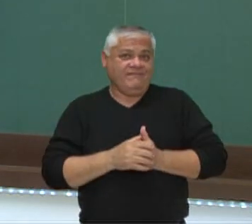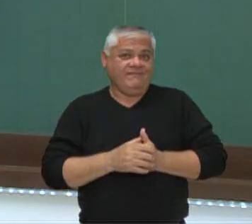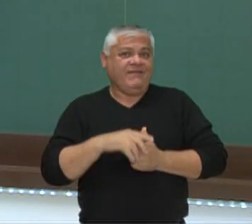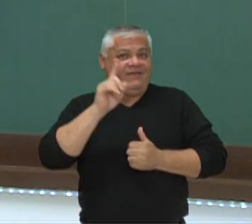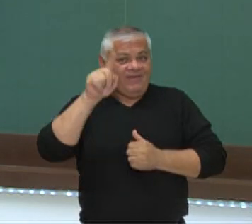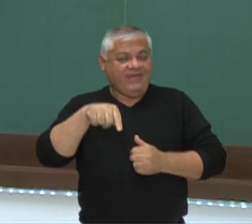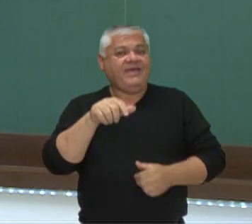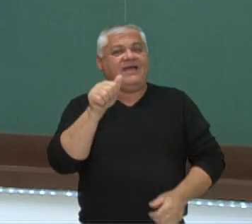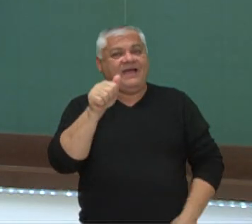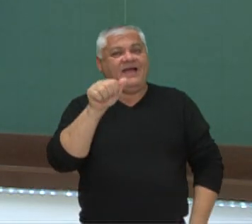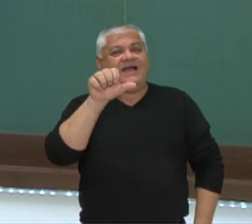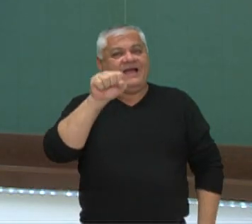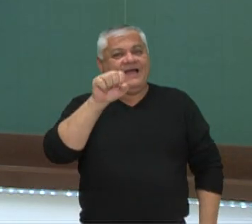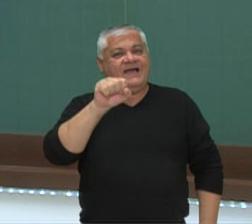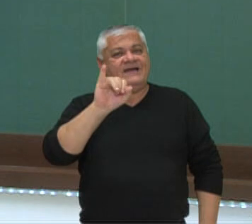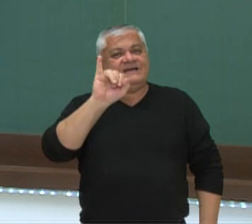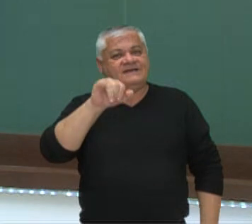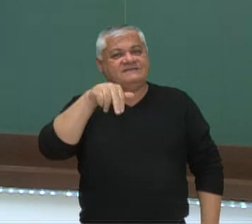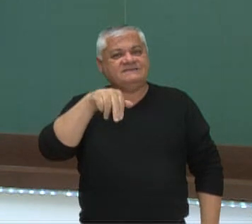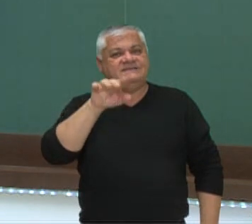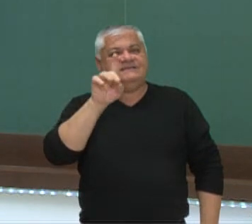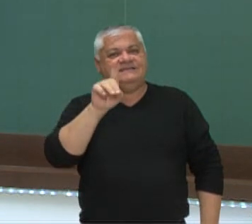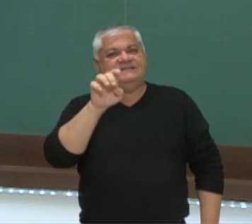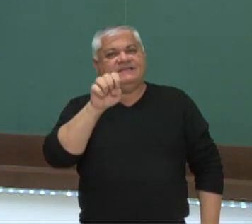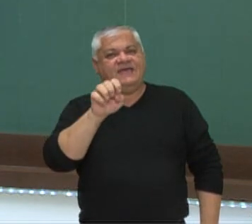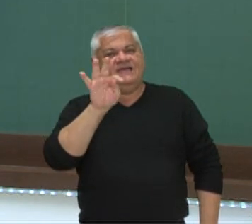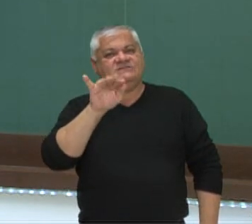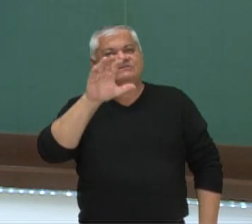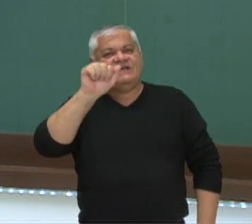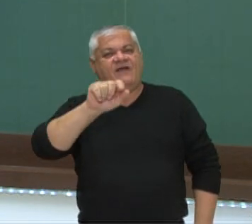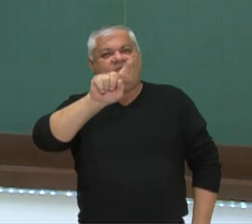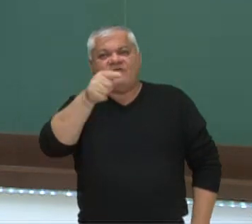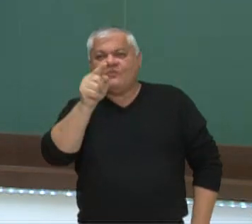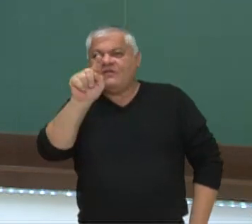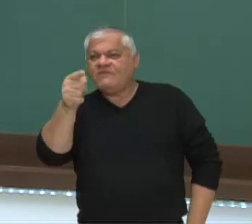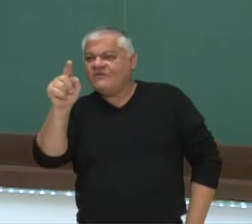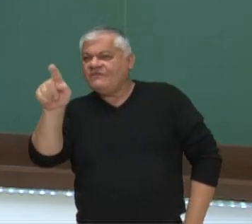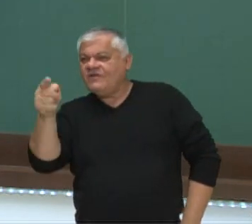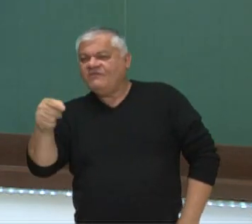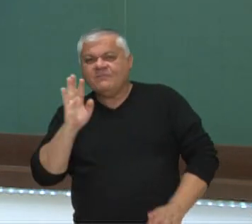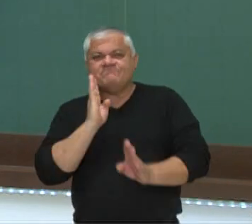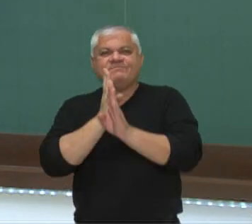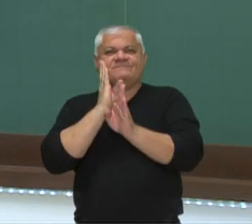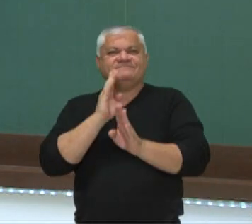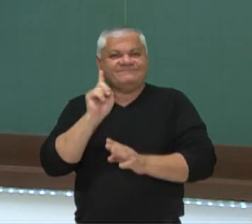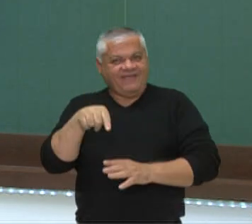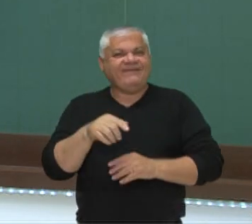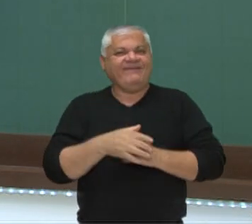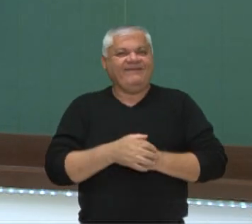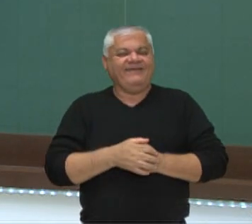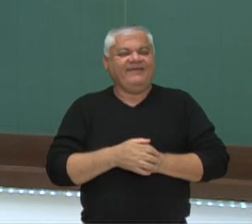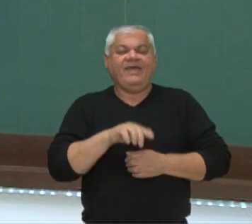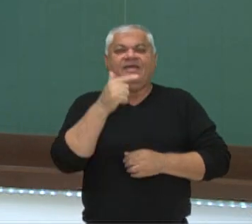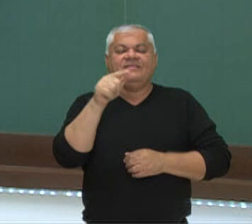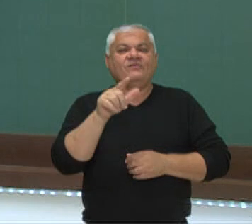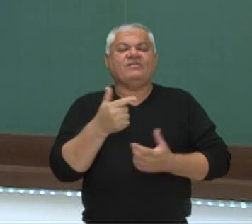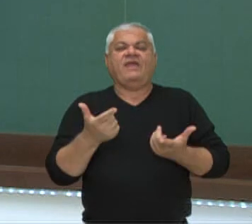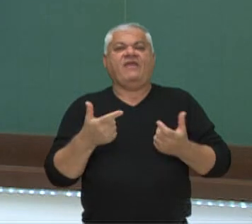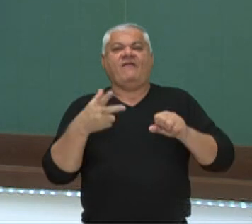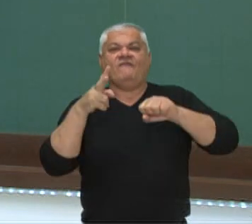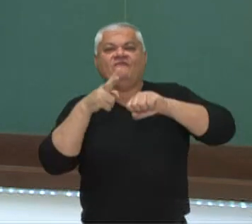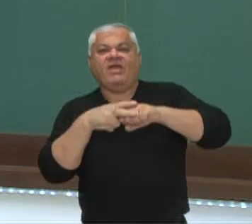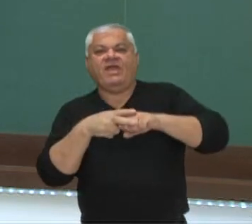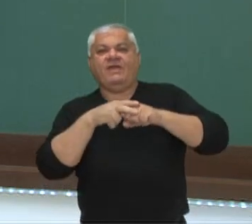composto são assindéticas. Por quê? Elas vêm com vírgulas. Isso mesmo. Elas não têm conjunções, e